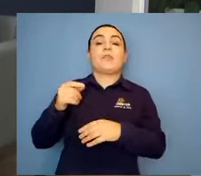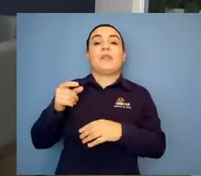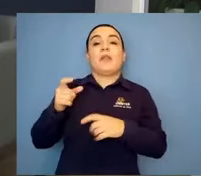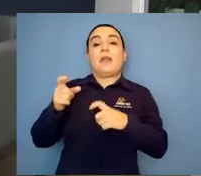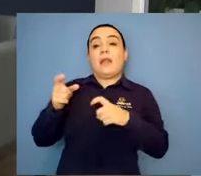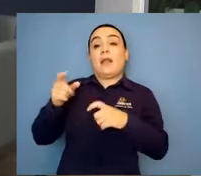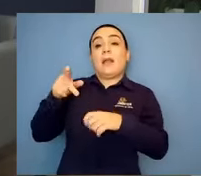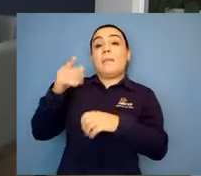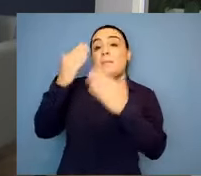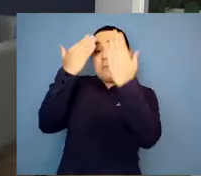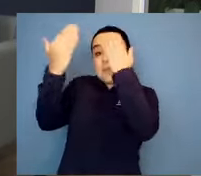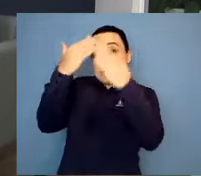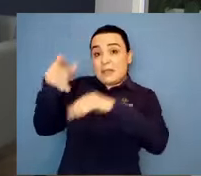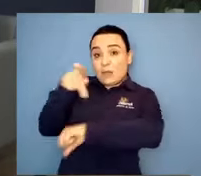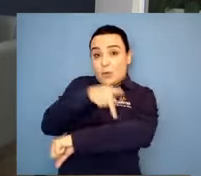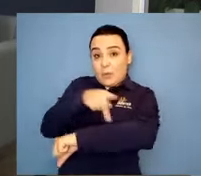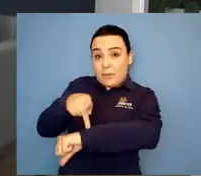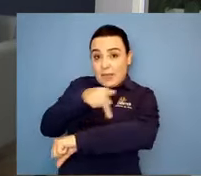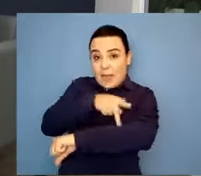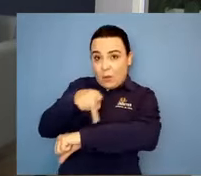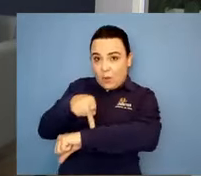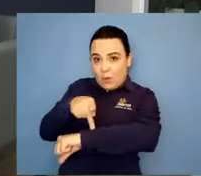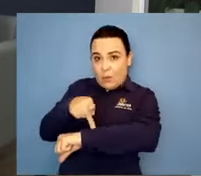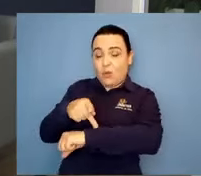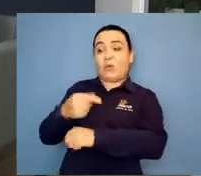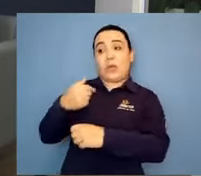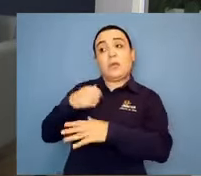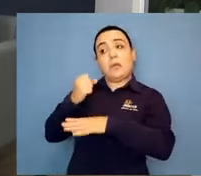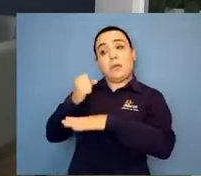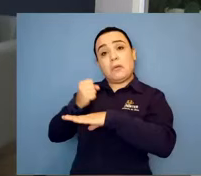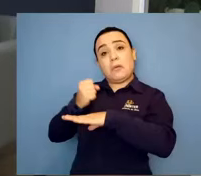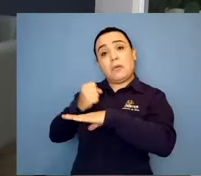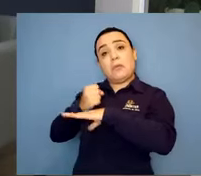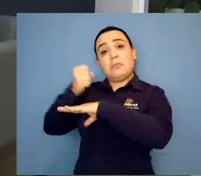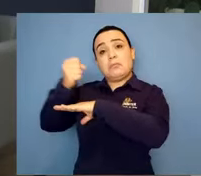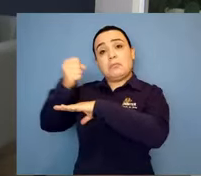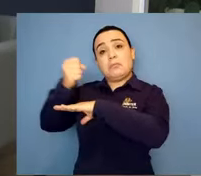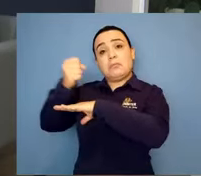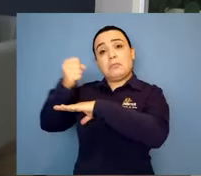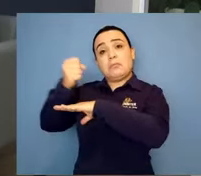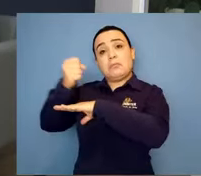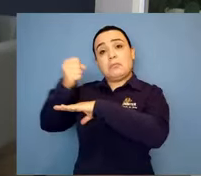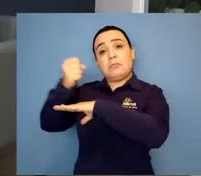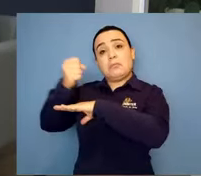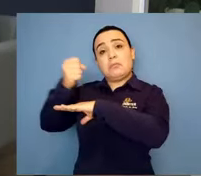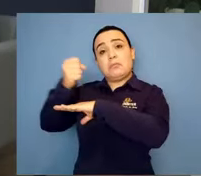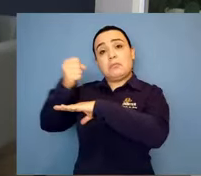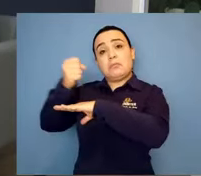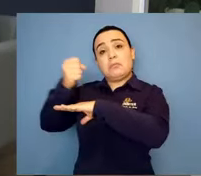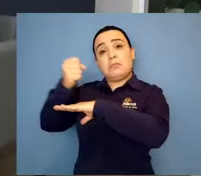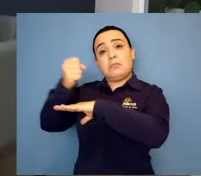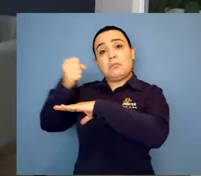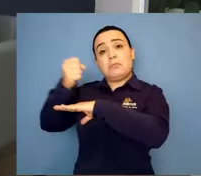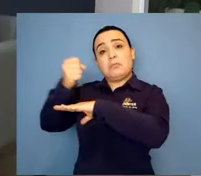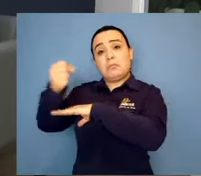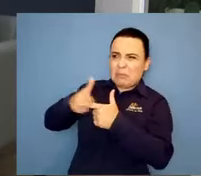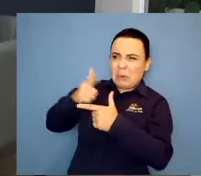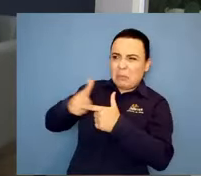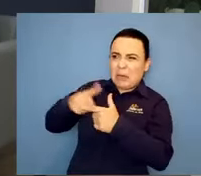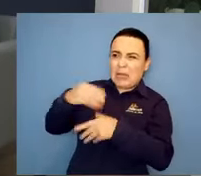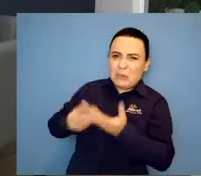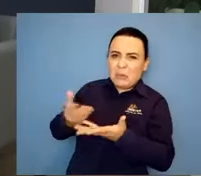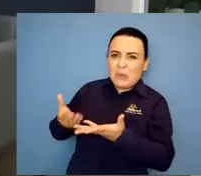uma doença rápida, degenerativa, então ela vai evoluindo de forma rápida. Enfim, chegamos lá no